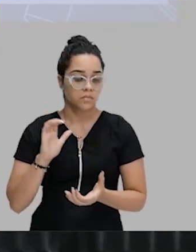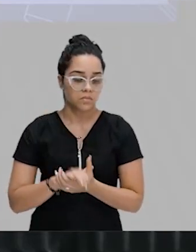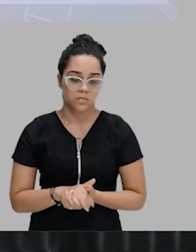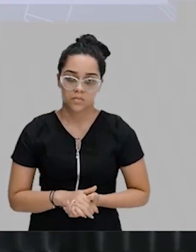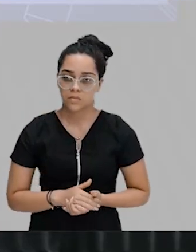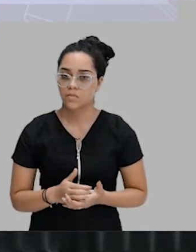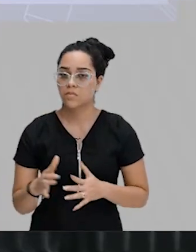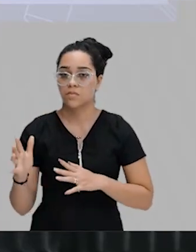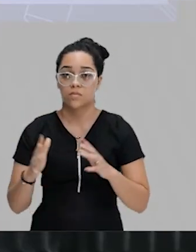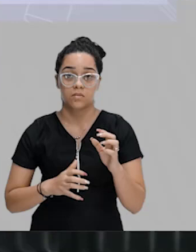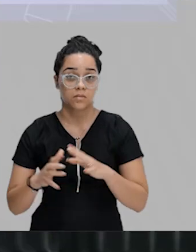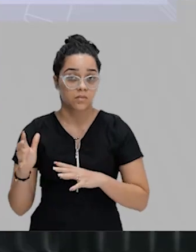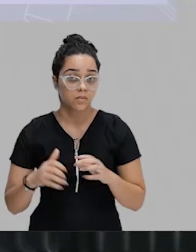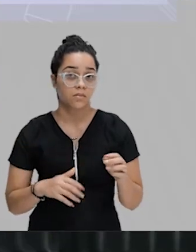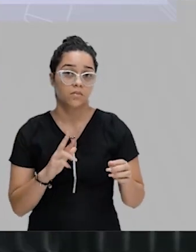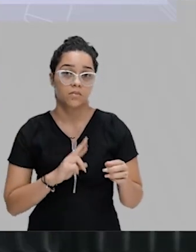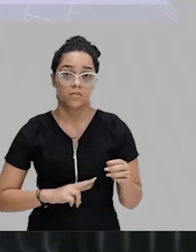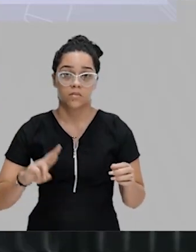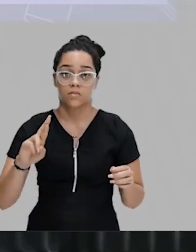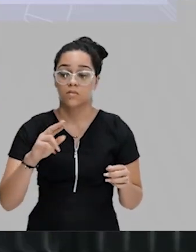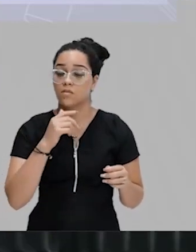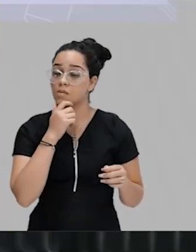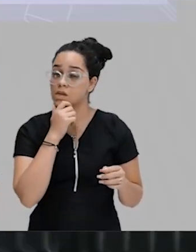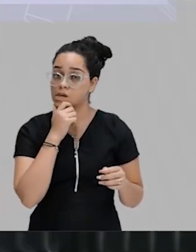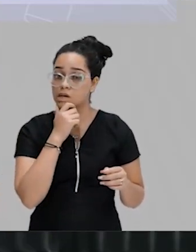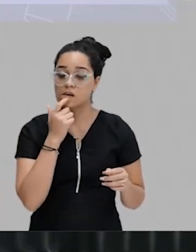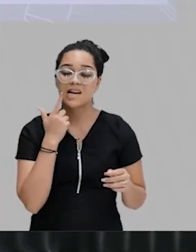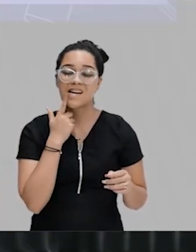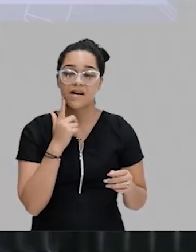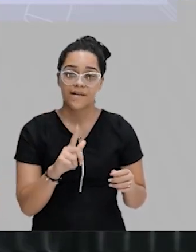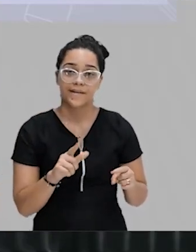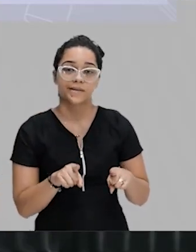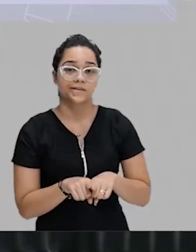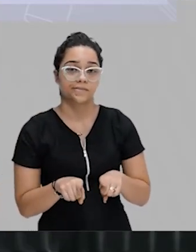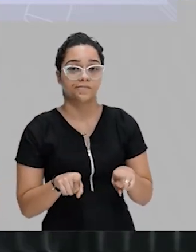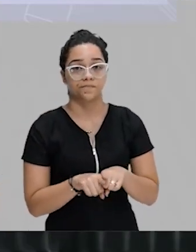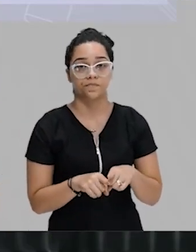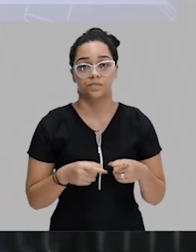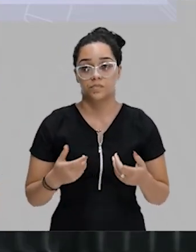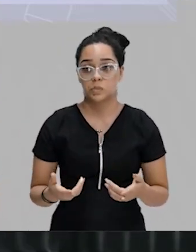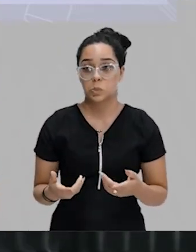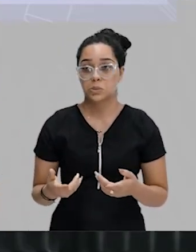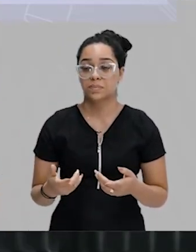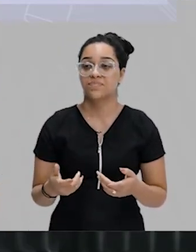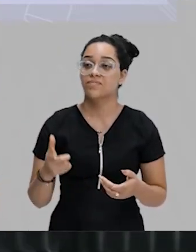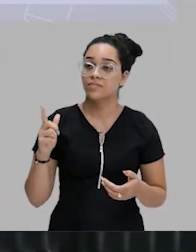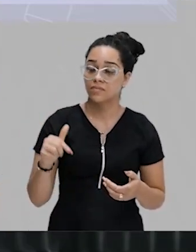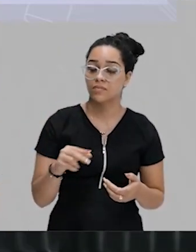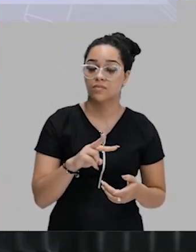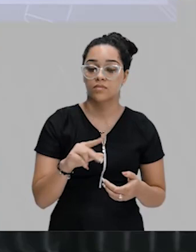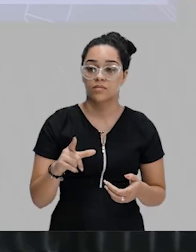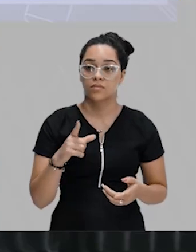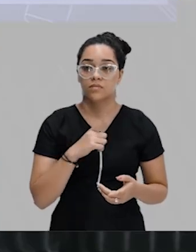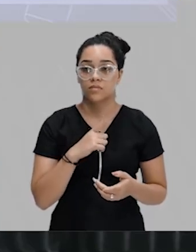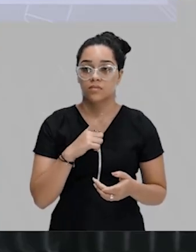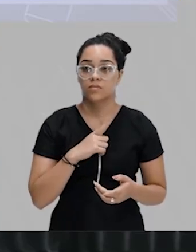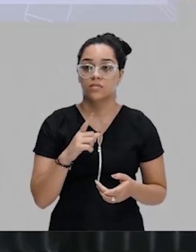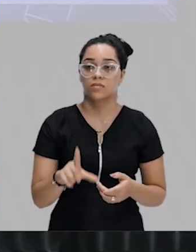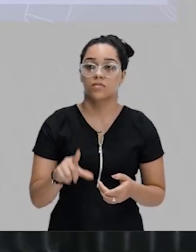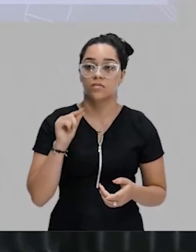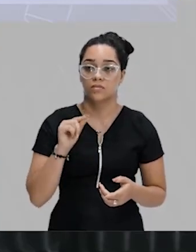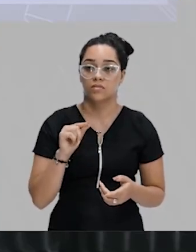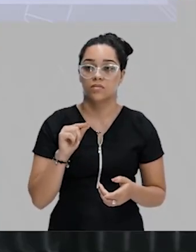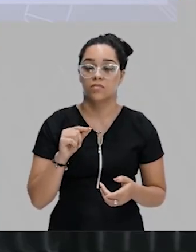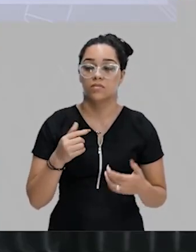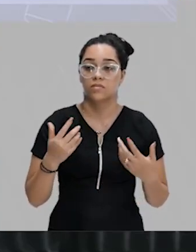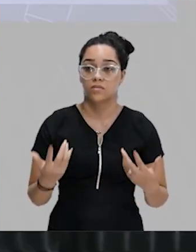real, as guerras religiosas, o idioma comum, a religião própria. São mecanismos que vão levar à definição desses